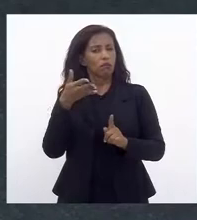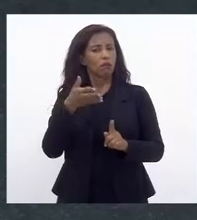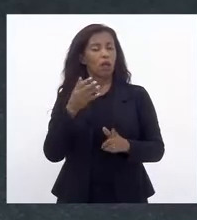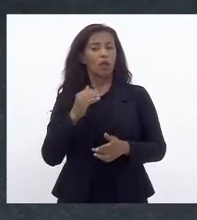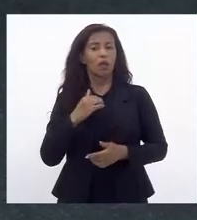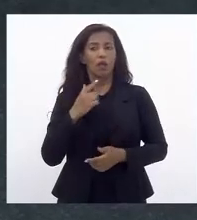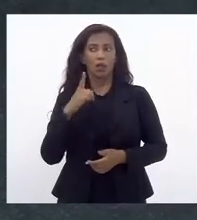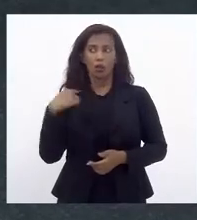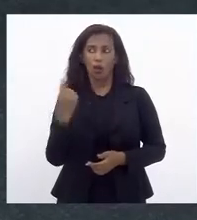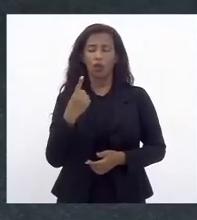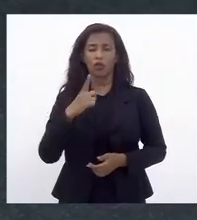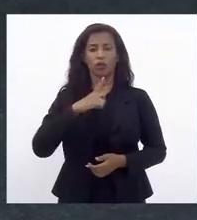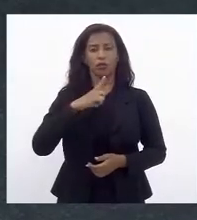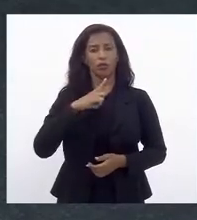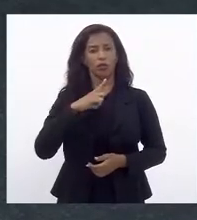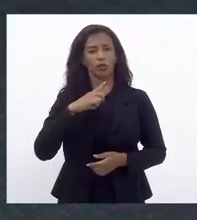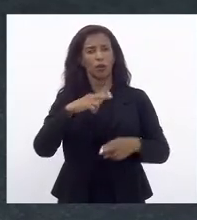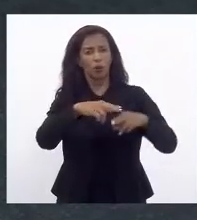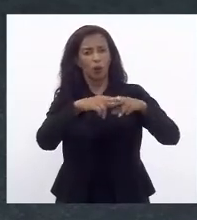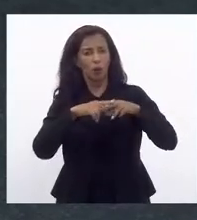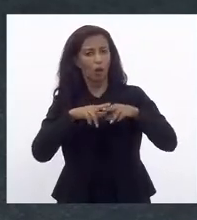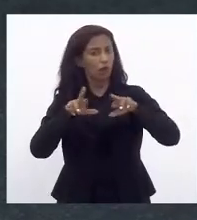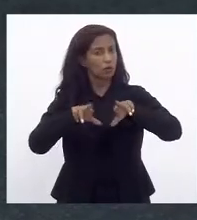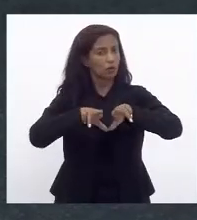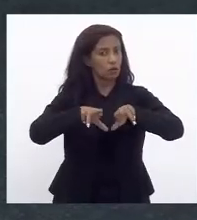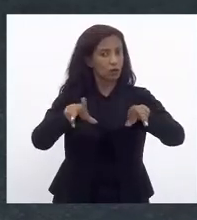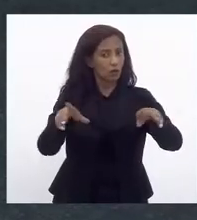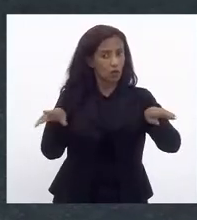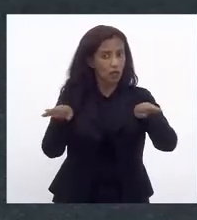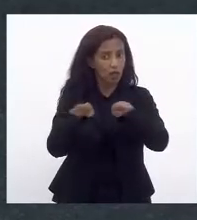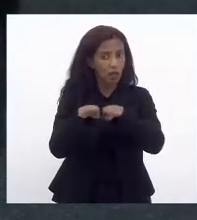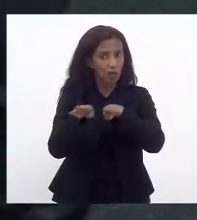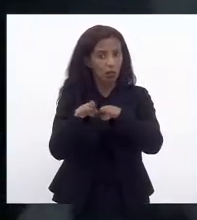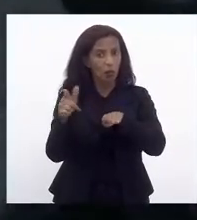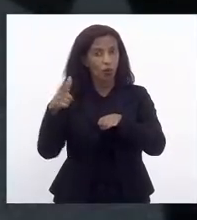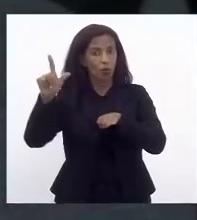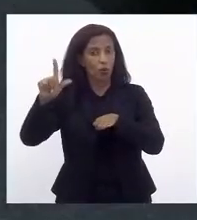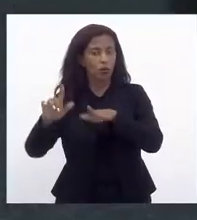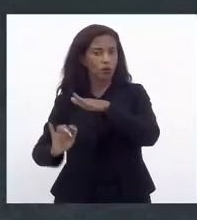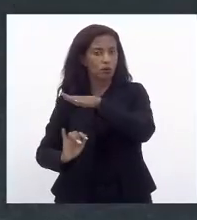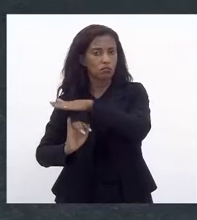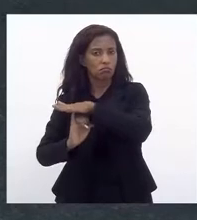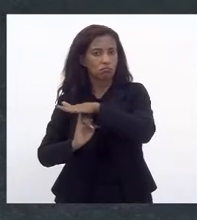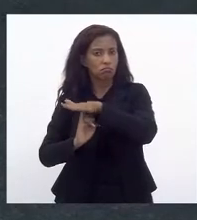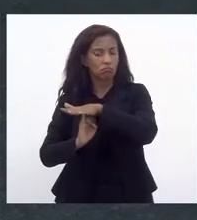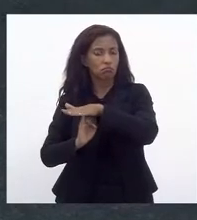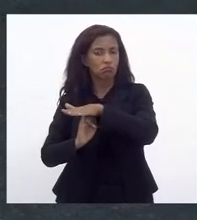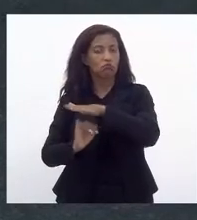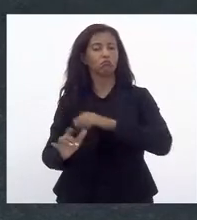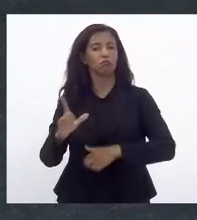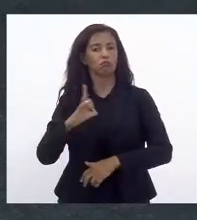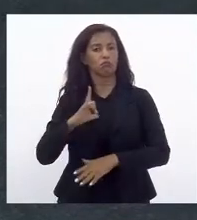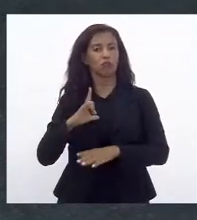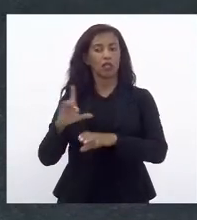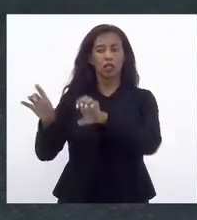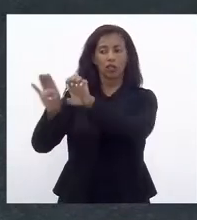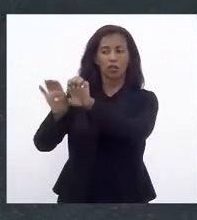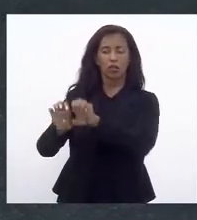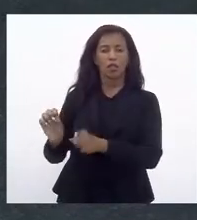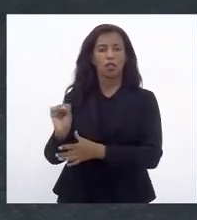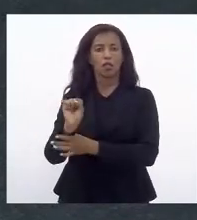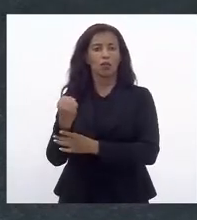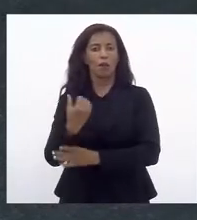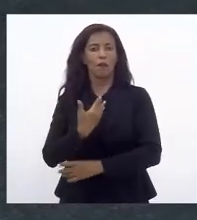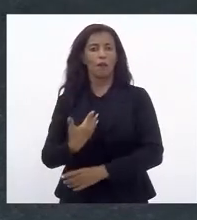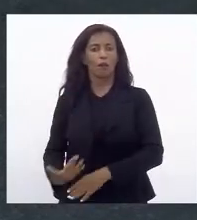Nós temos casos semelhantes nas outras instituições que compõem a estrutura de segurança